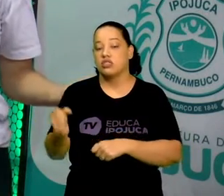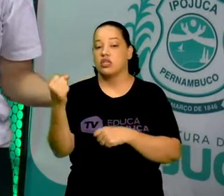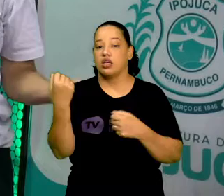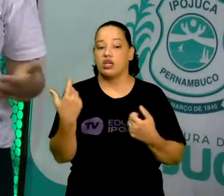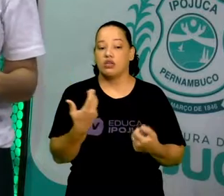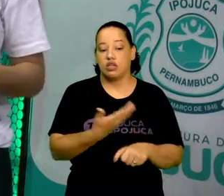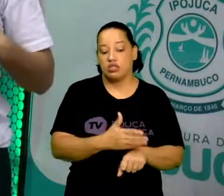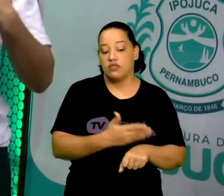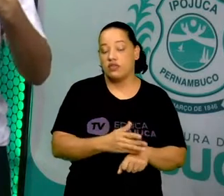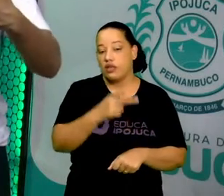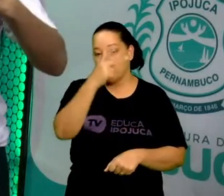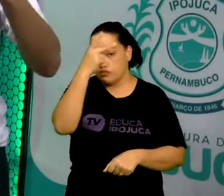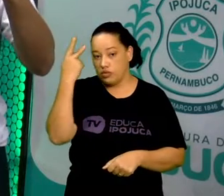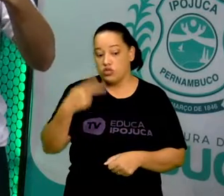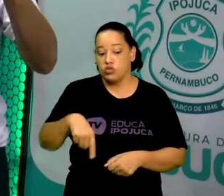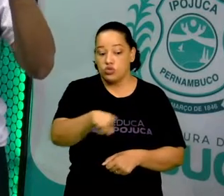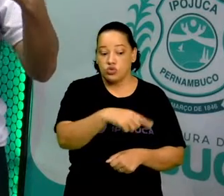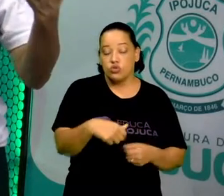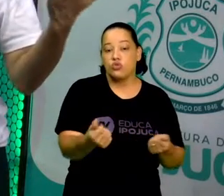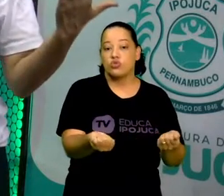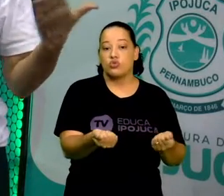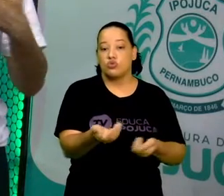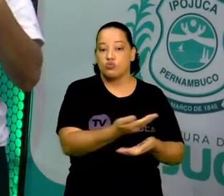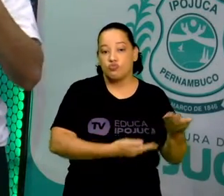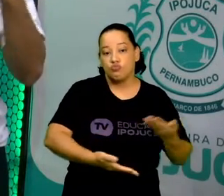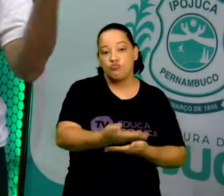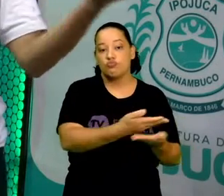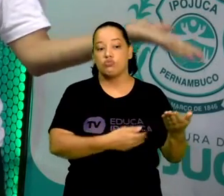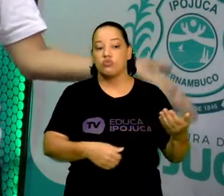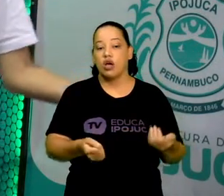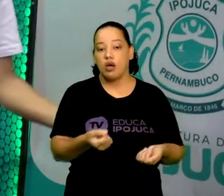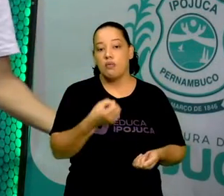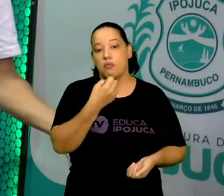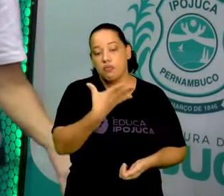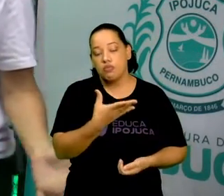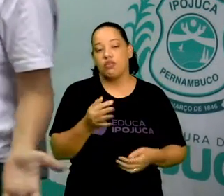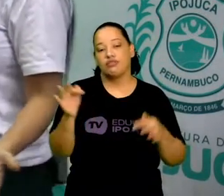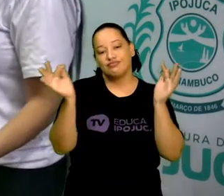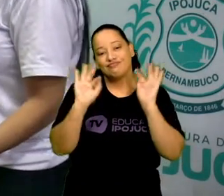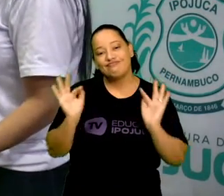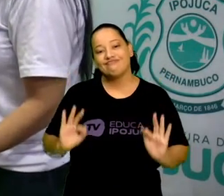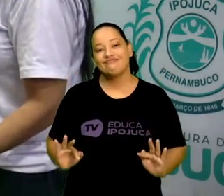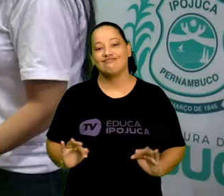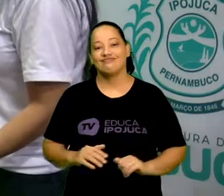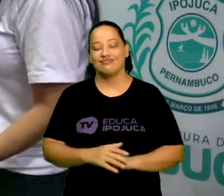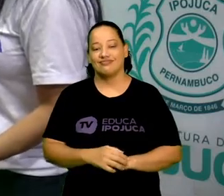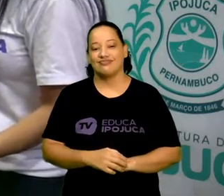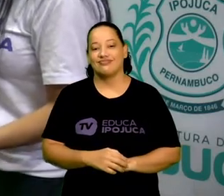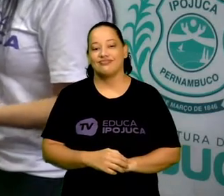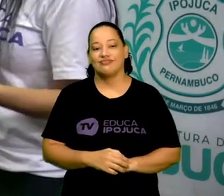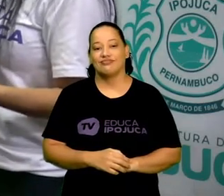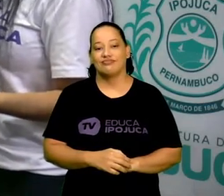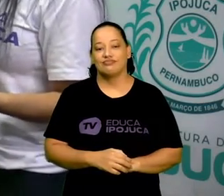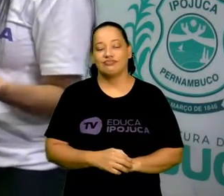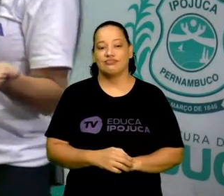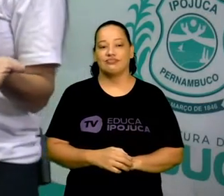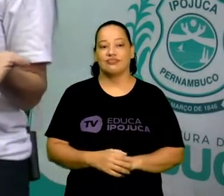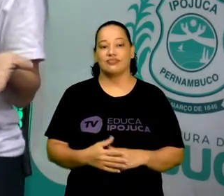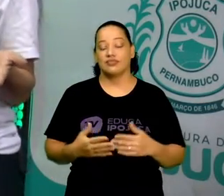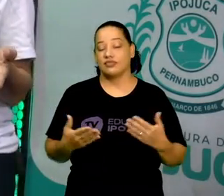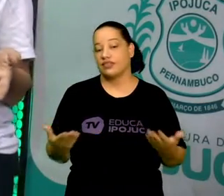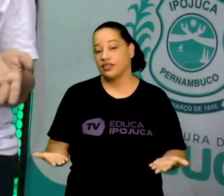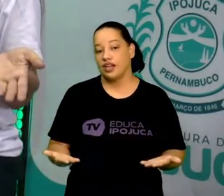outras pessoas aquela integração entre as pessoas não deixam mais felizes e